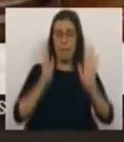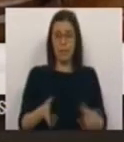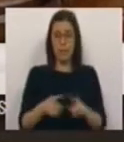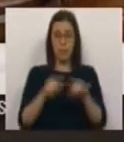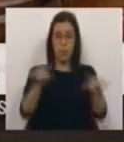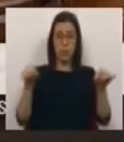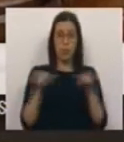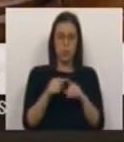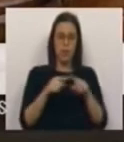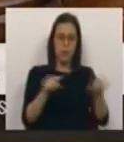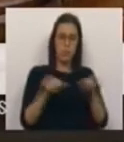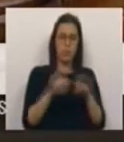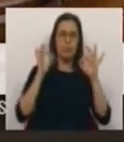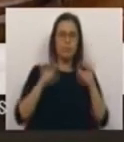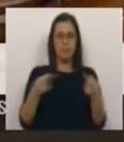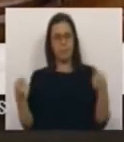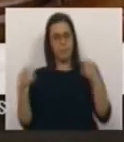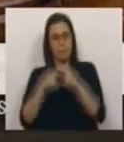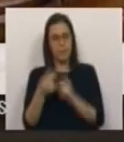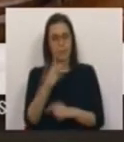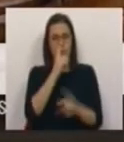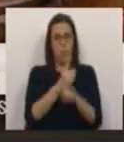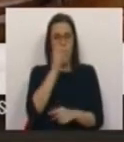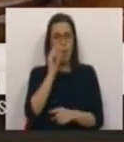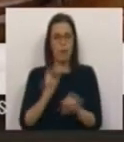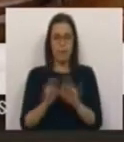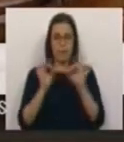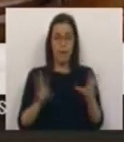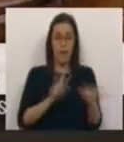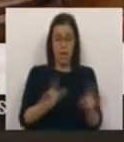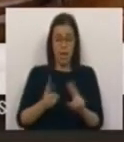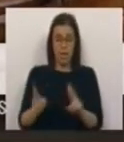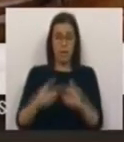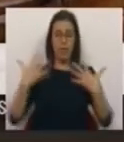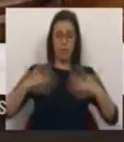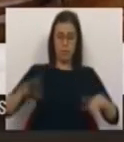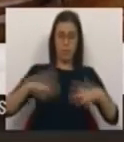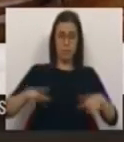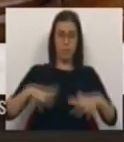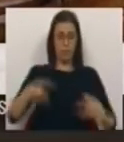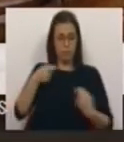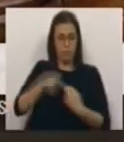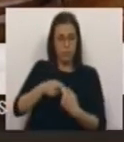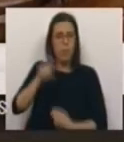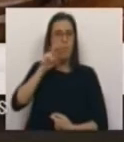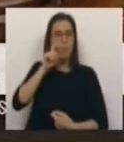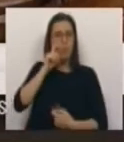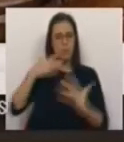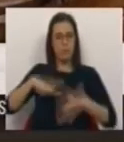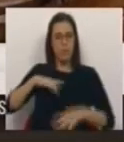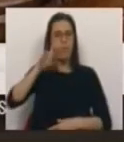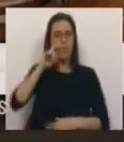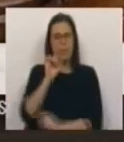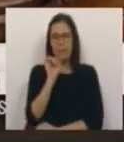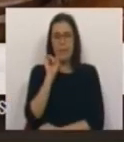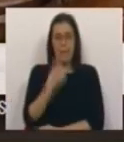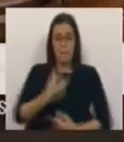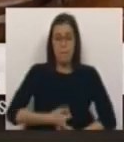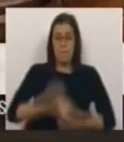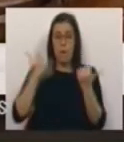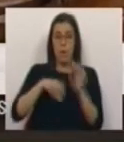as instalações e equipamentos sejam adequados a ambos os sexos, as alterações no fardamento e equipamento de proteção, de forma a